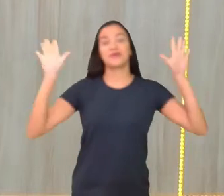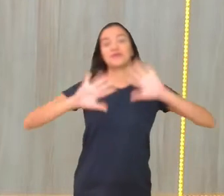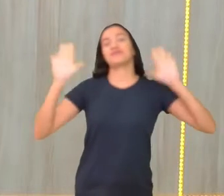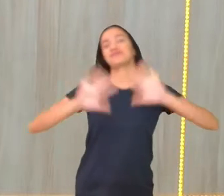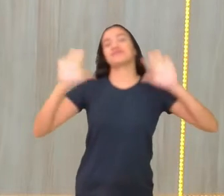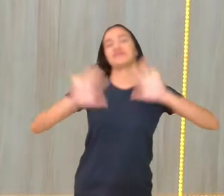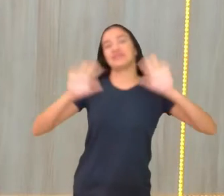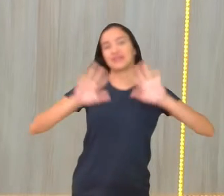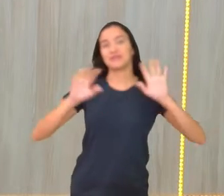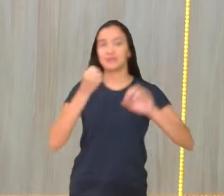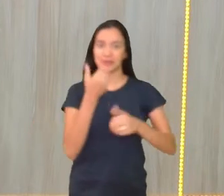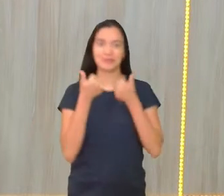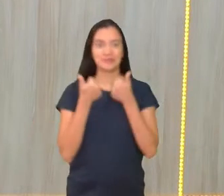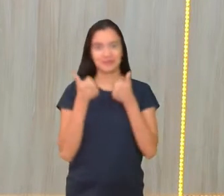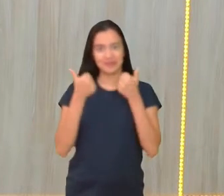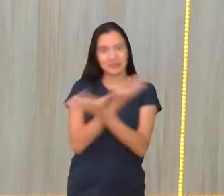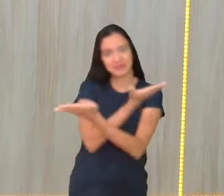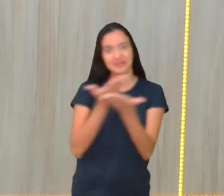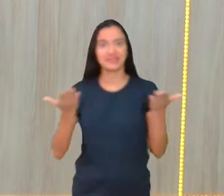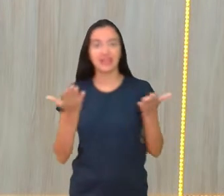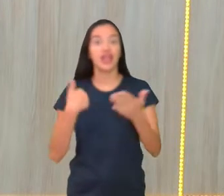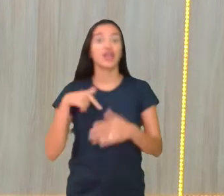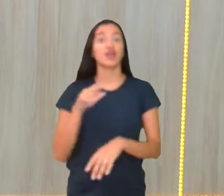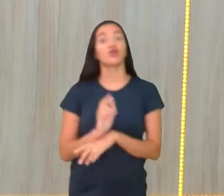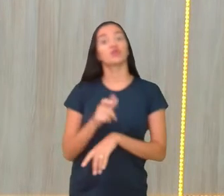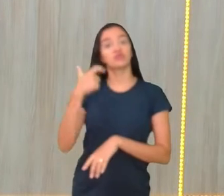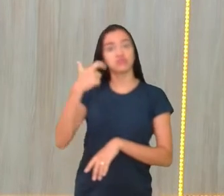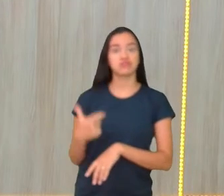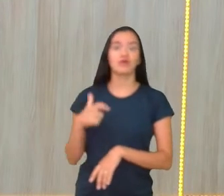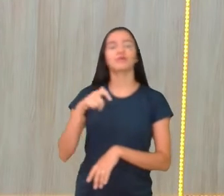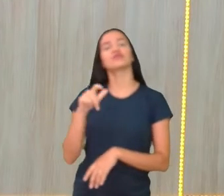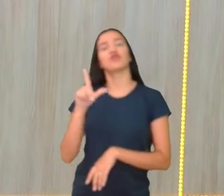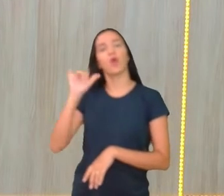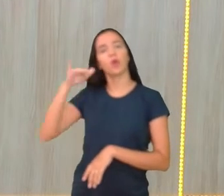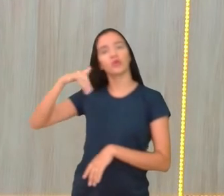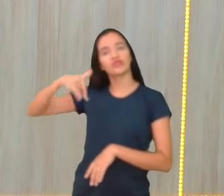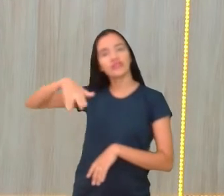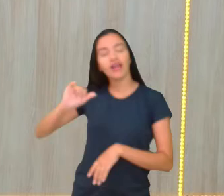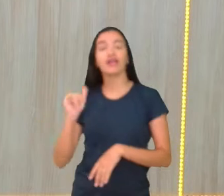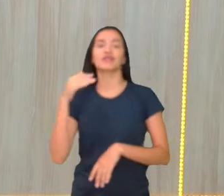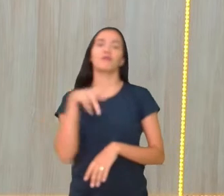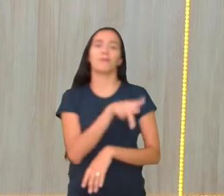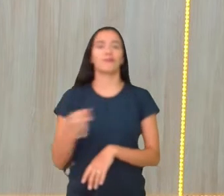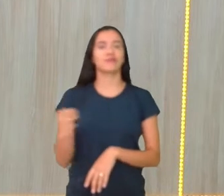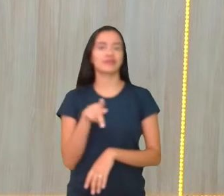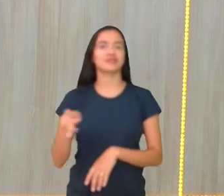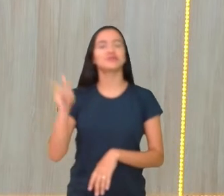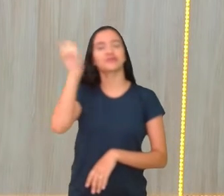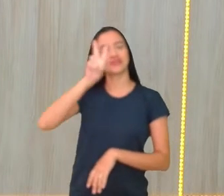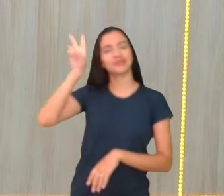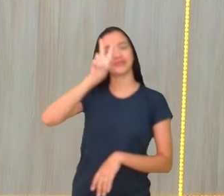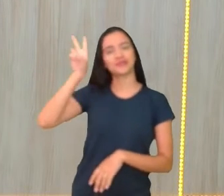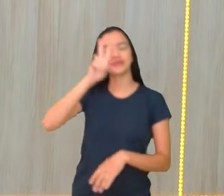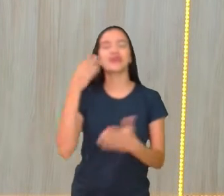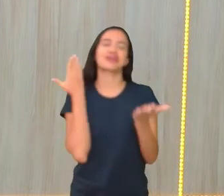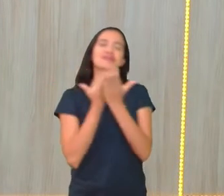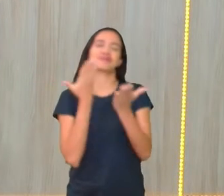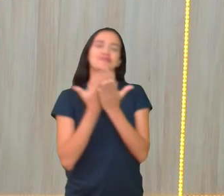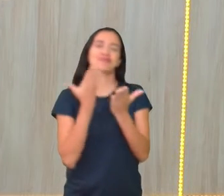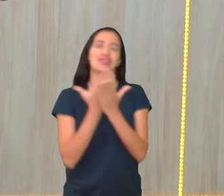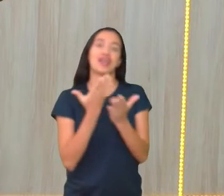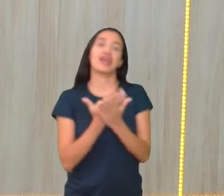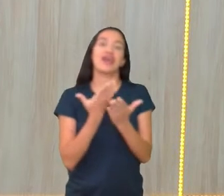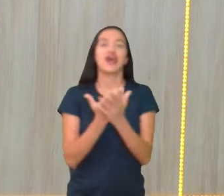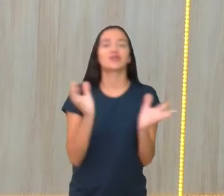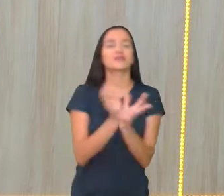Fala pessoal, tudo bom com vocês? Eu sou o professor Luciano Júnior, professor de História. Nós vamos para mais uma aula da